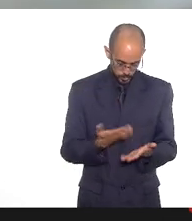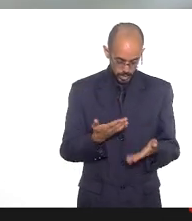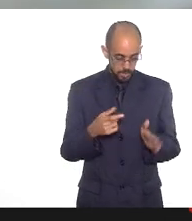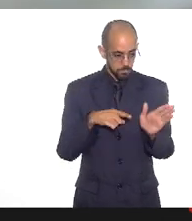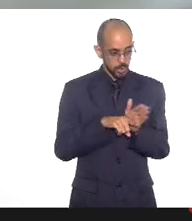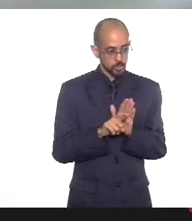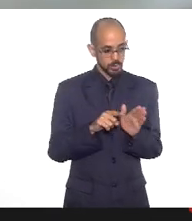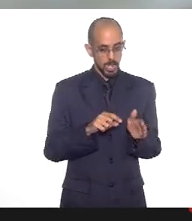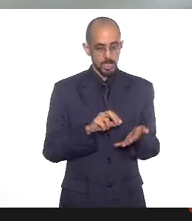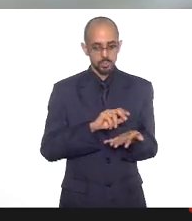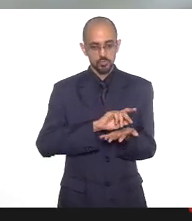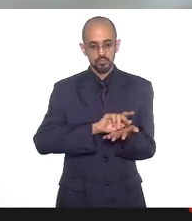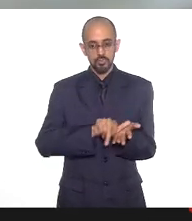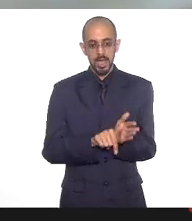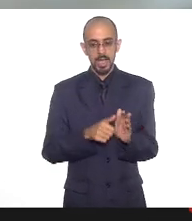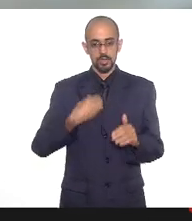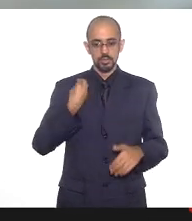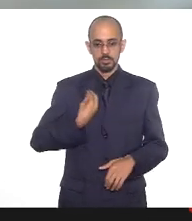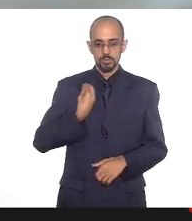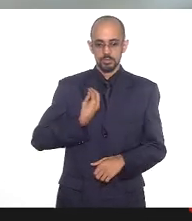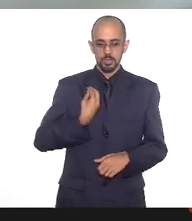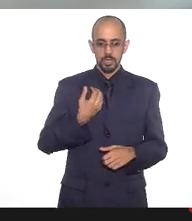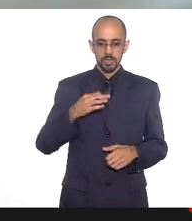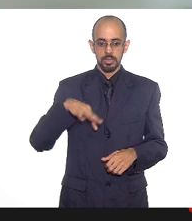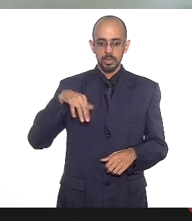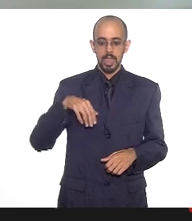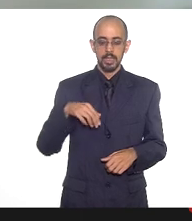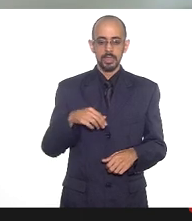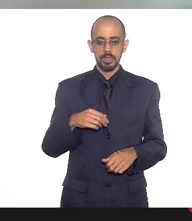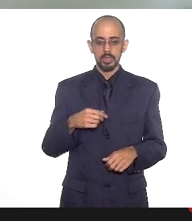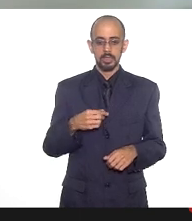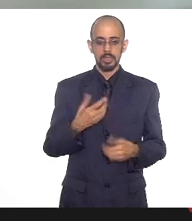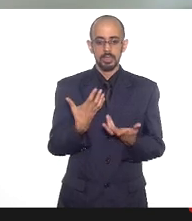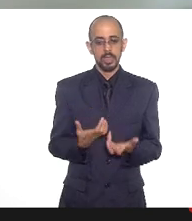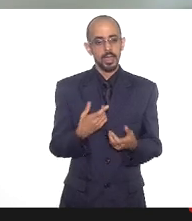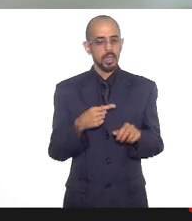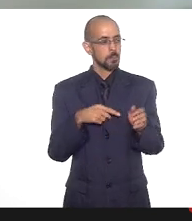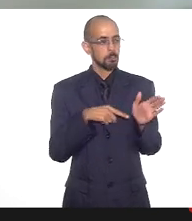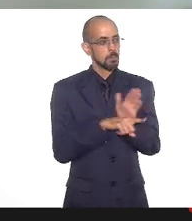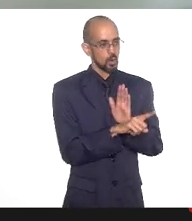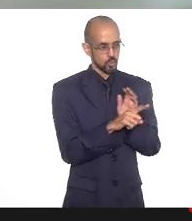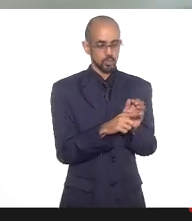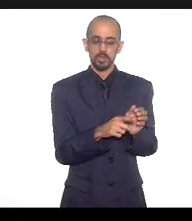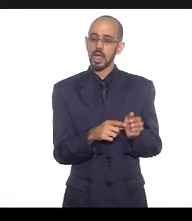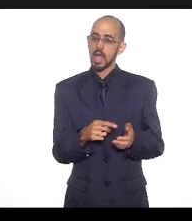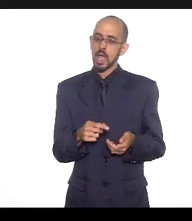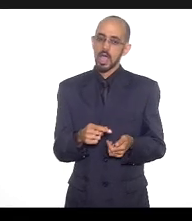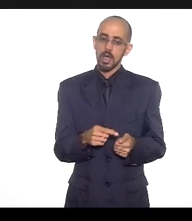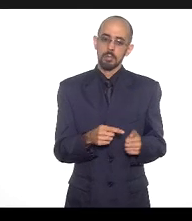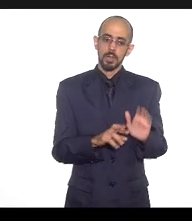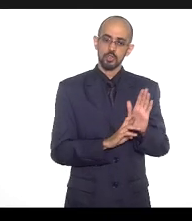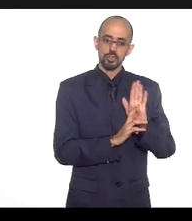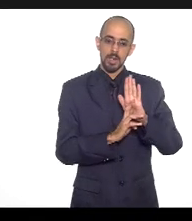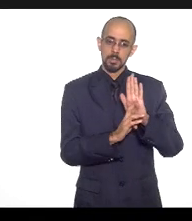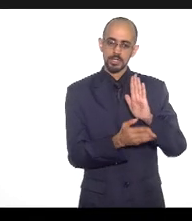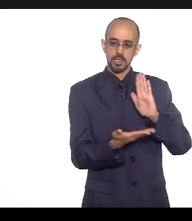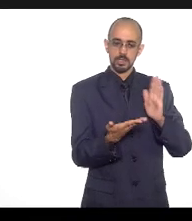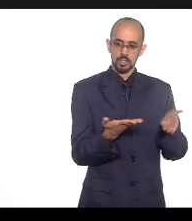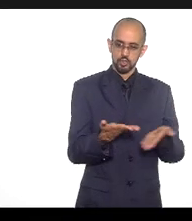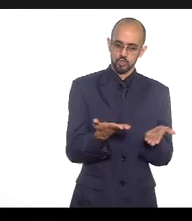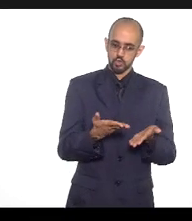não sair falando um por um, quem deseja fazer perguntas aos expositores de